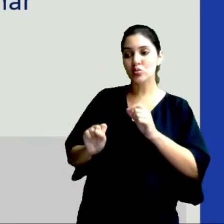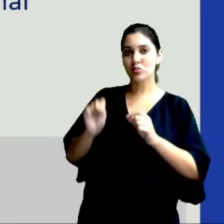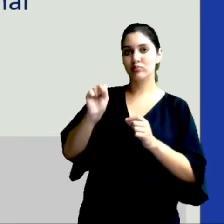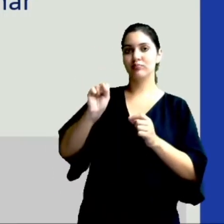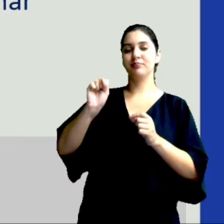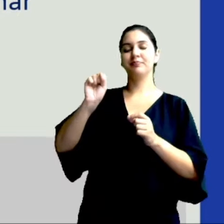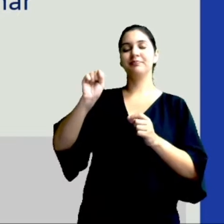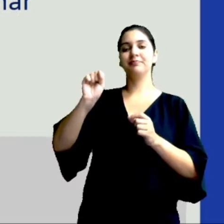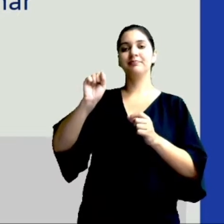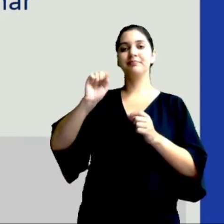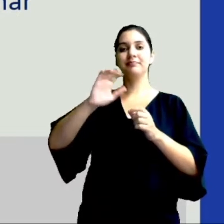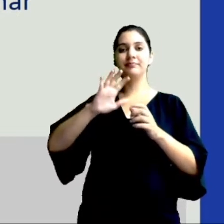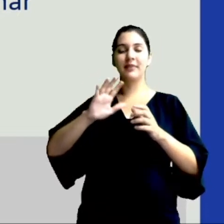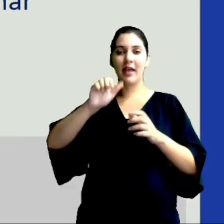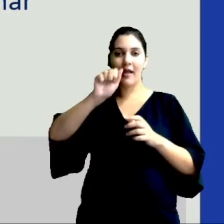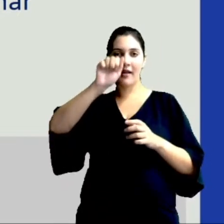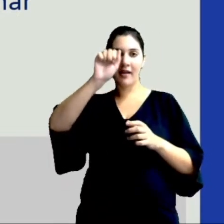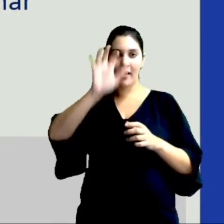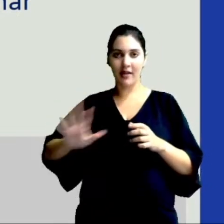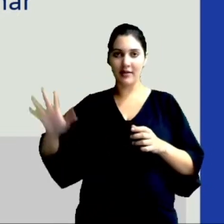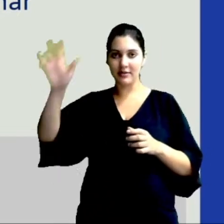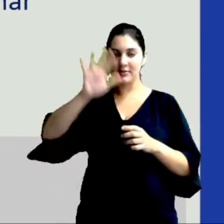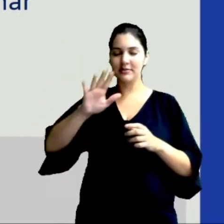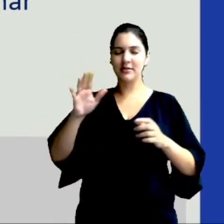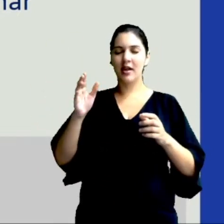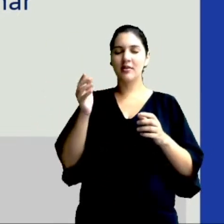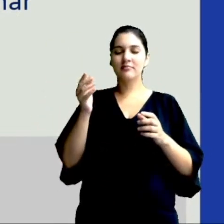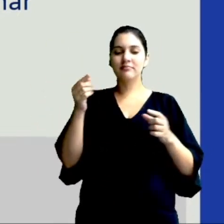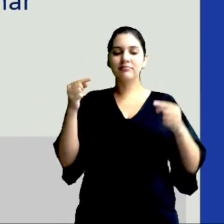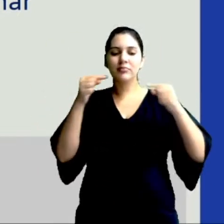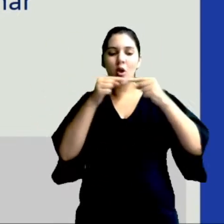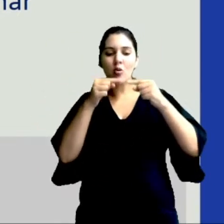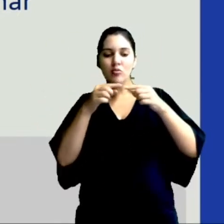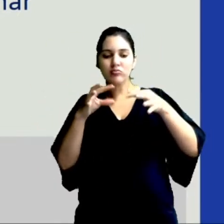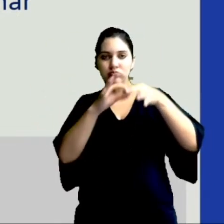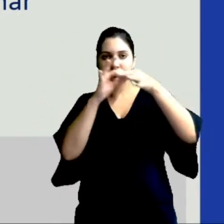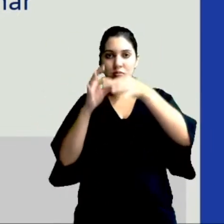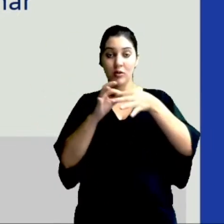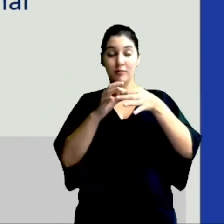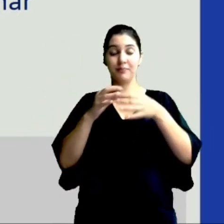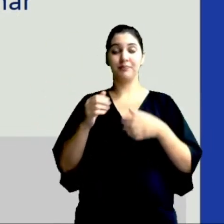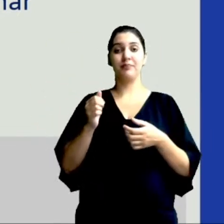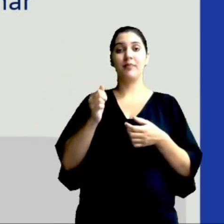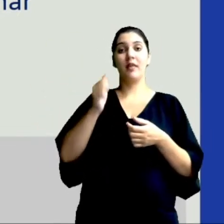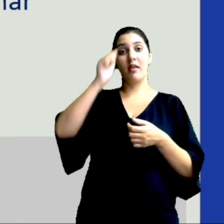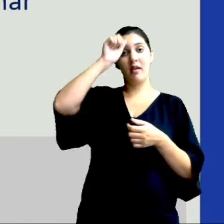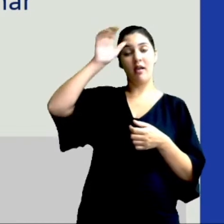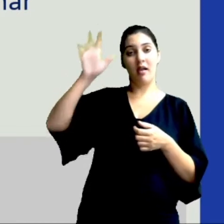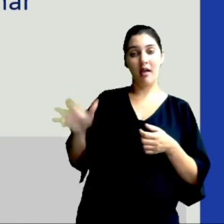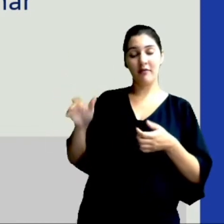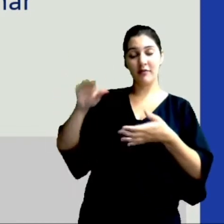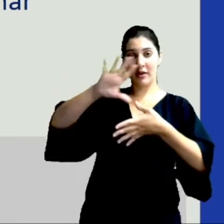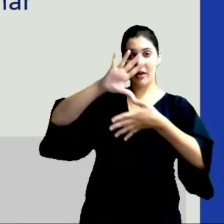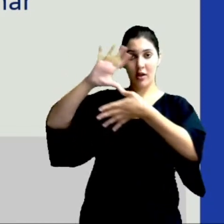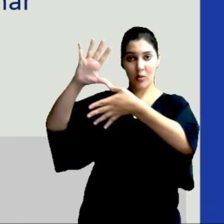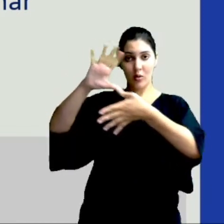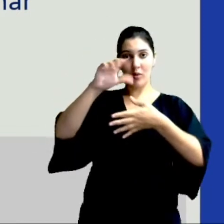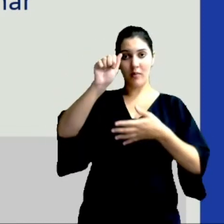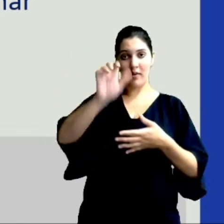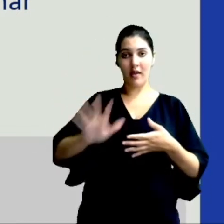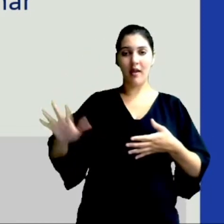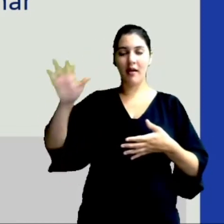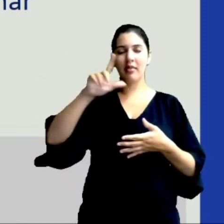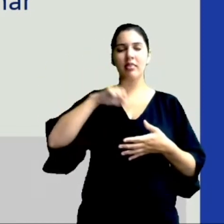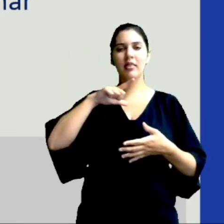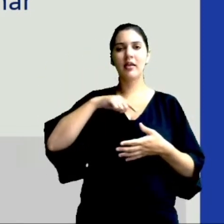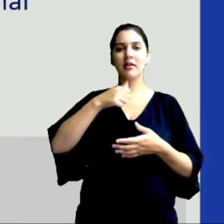Médio é a ponte de ligação entre a Ásia, a Europa e a África. A região compreende 16